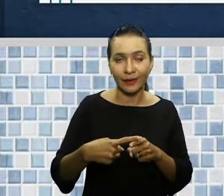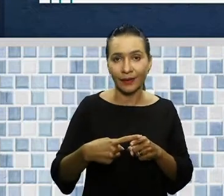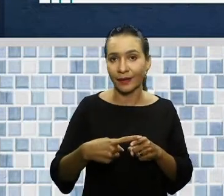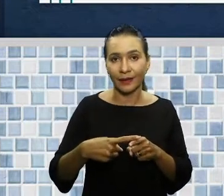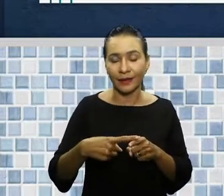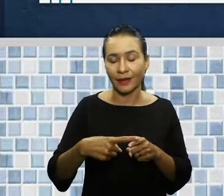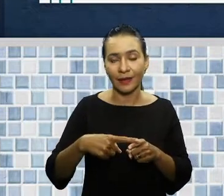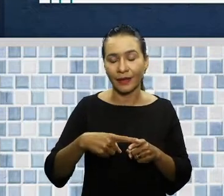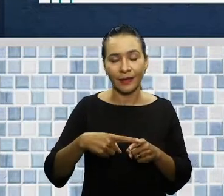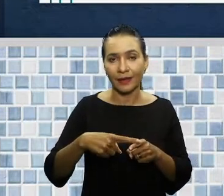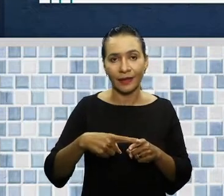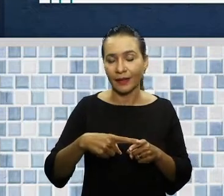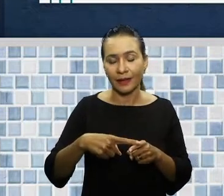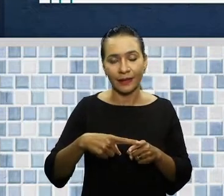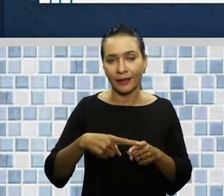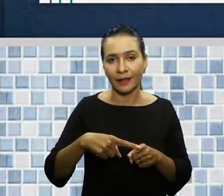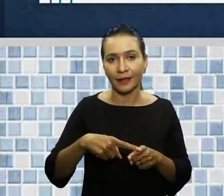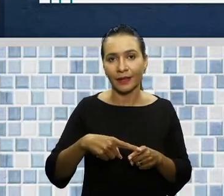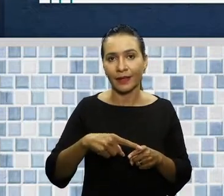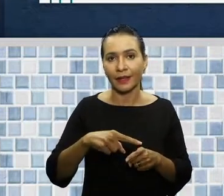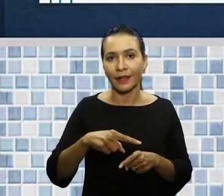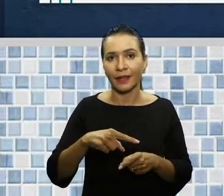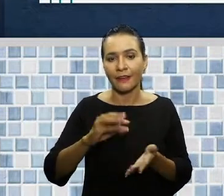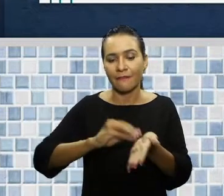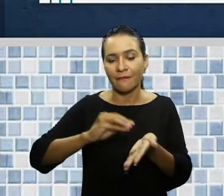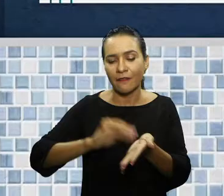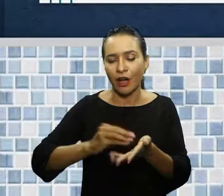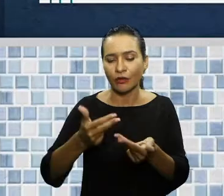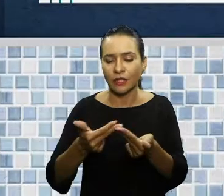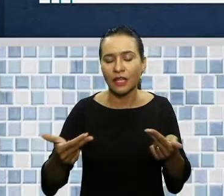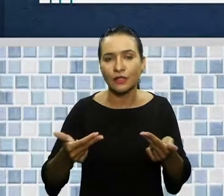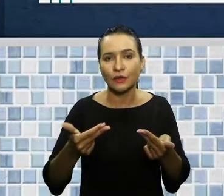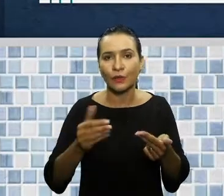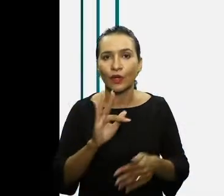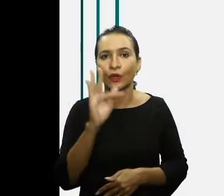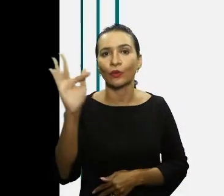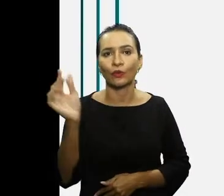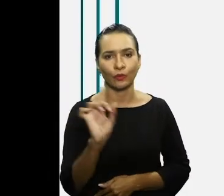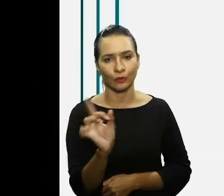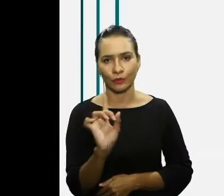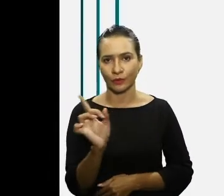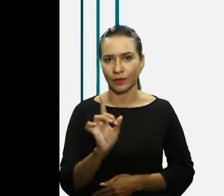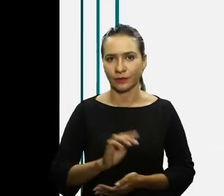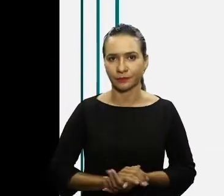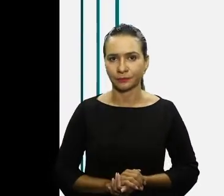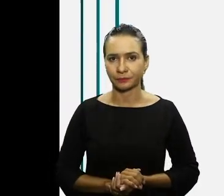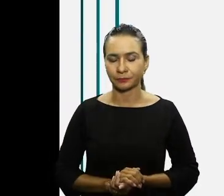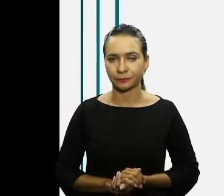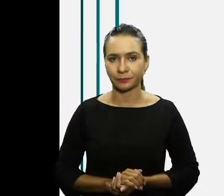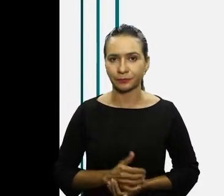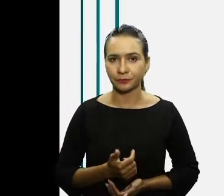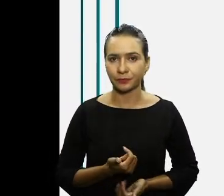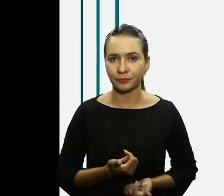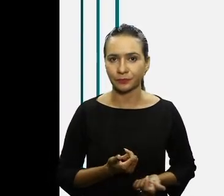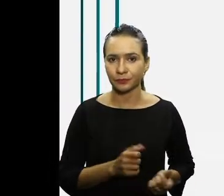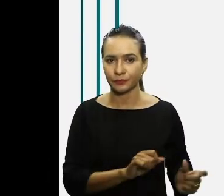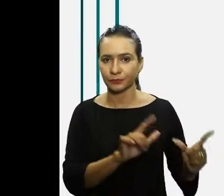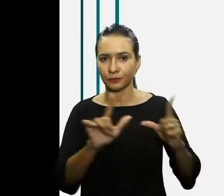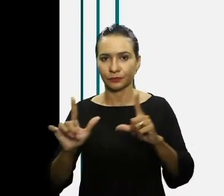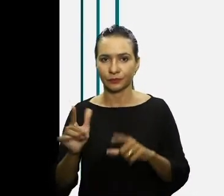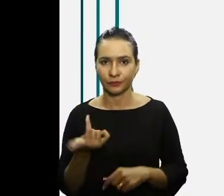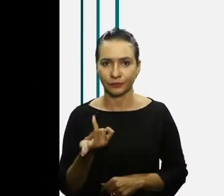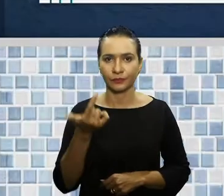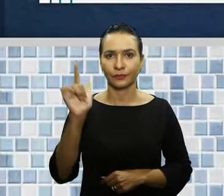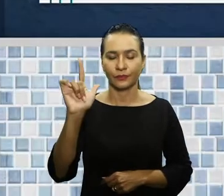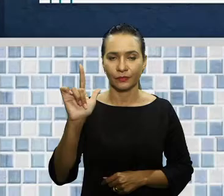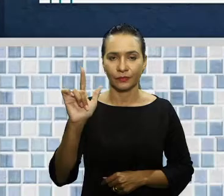faltar recurso para as gerações que virem a seguir. Então, no próximo slide, eu